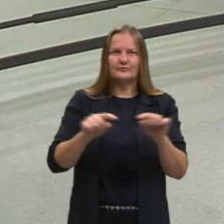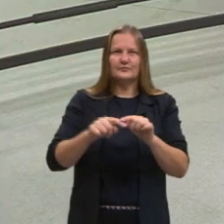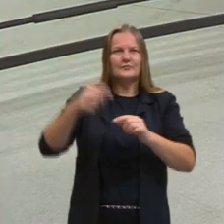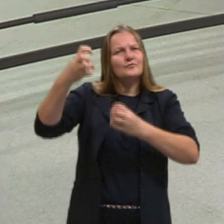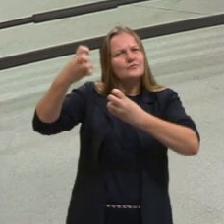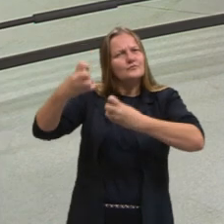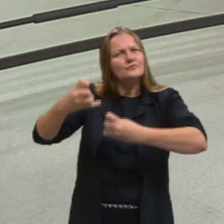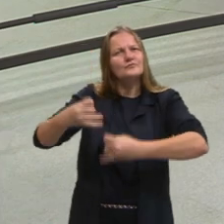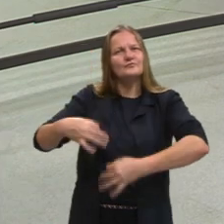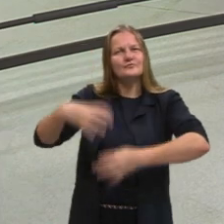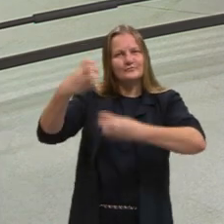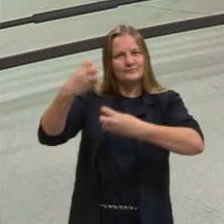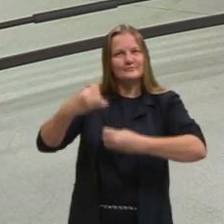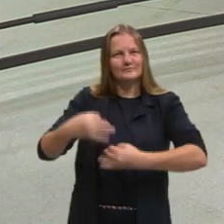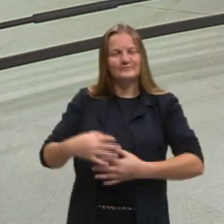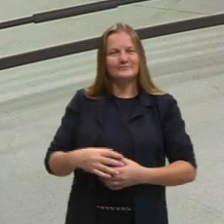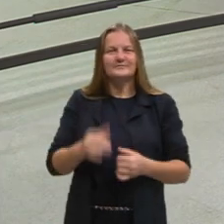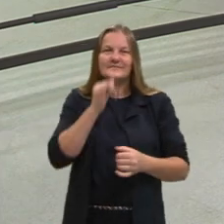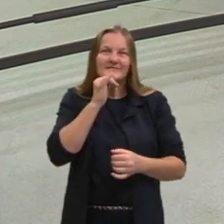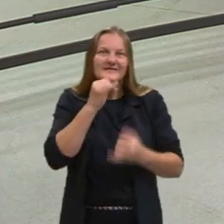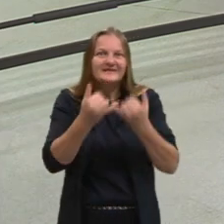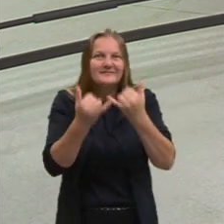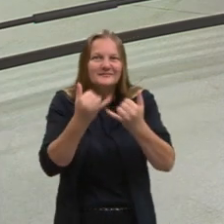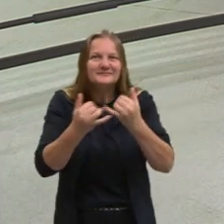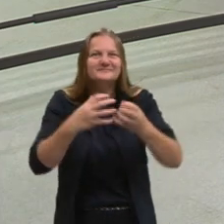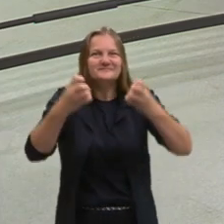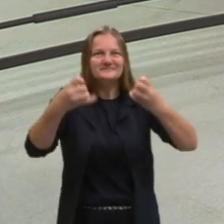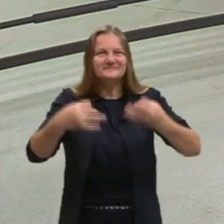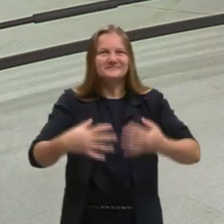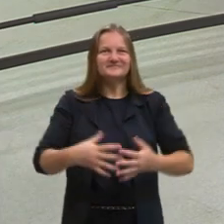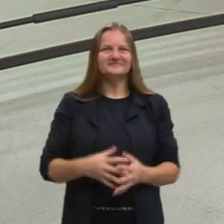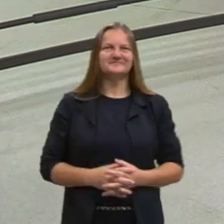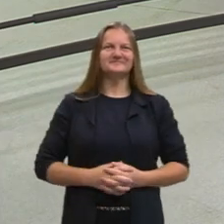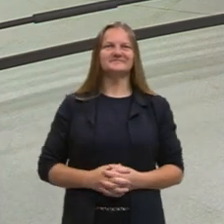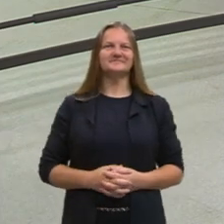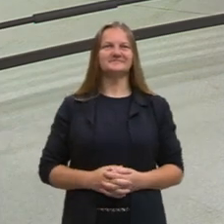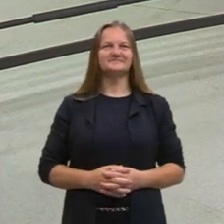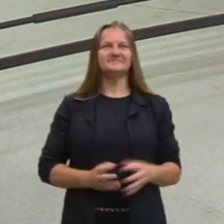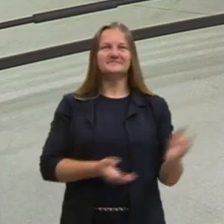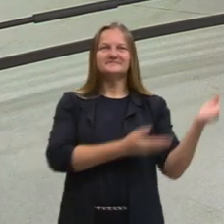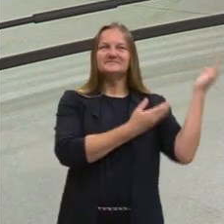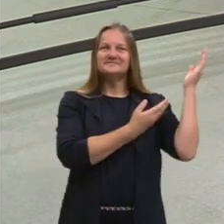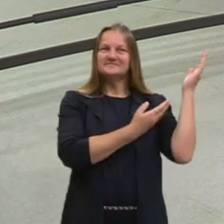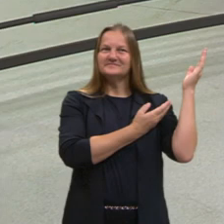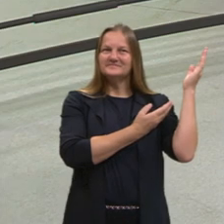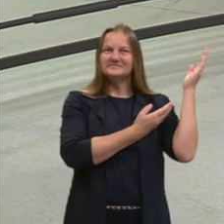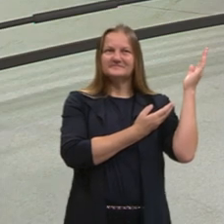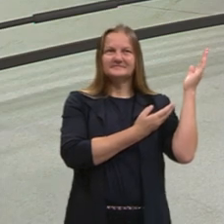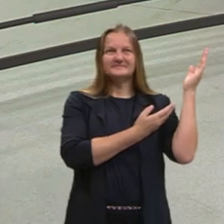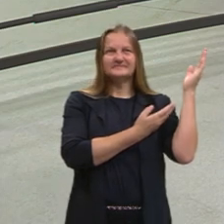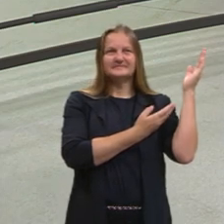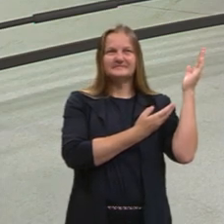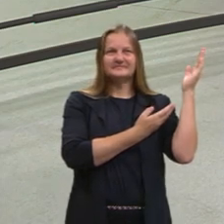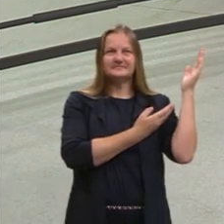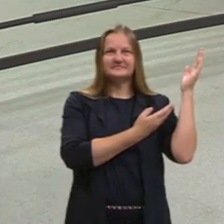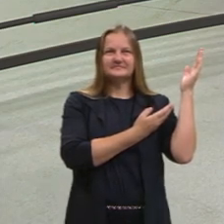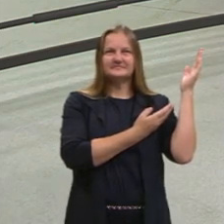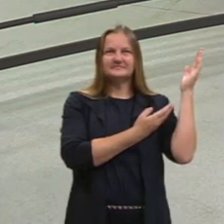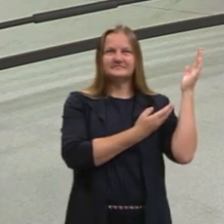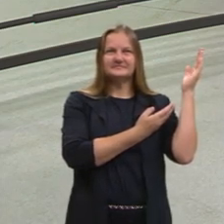então fazer o passo a passo naquele exemplo ali dado dois conjuntos A e B Ok vamos para o quadro